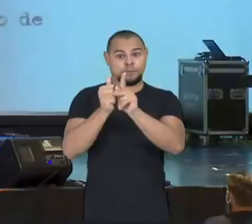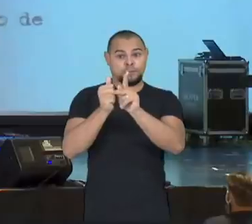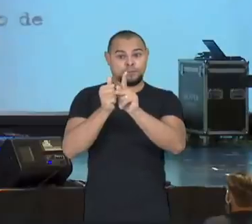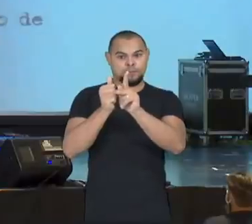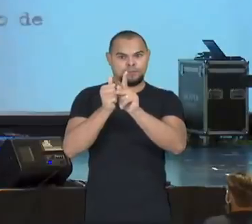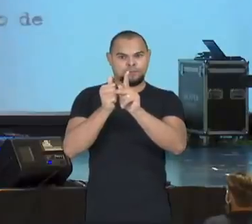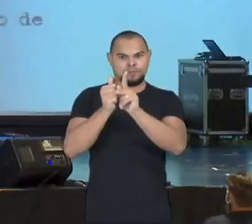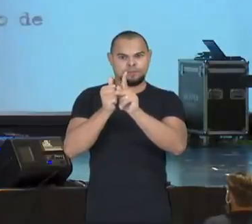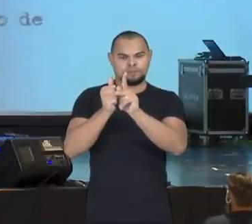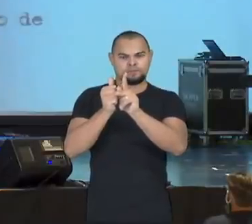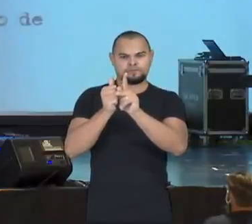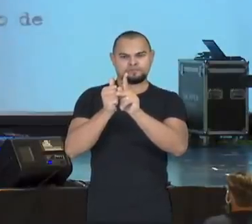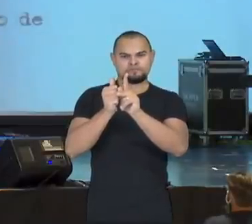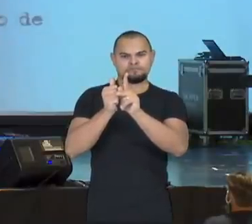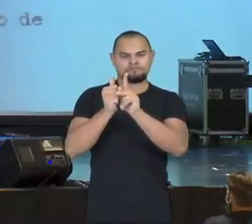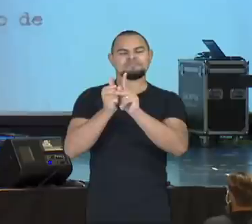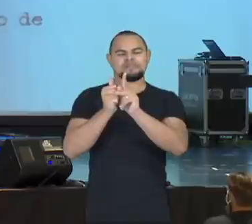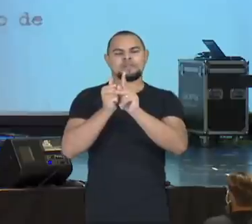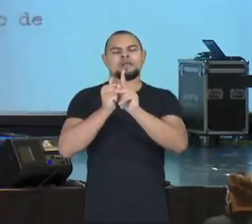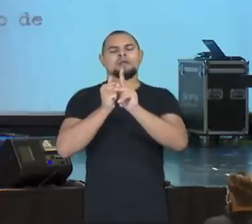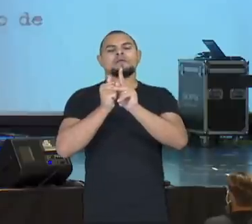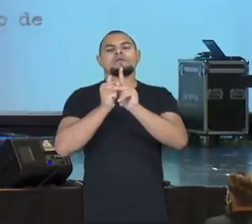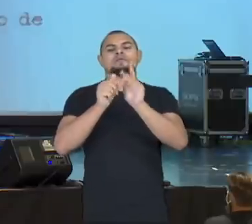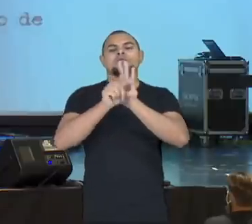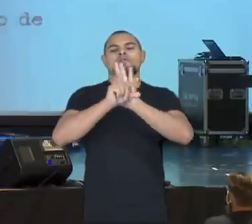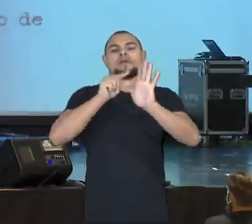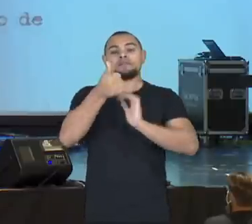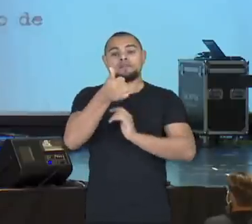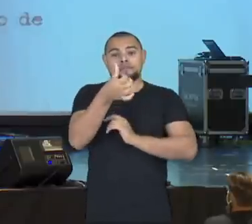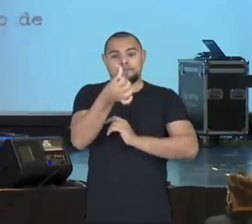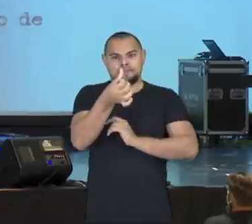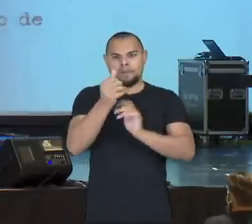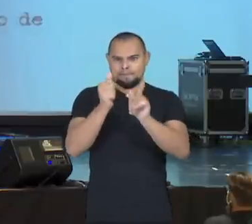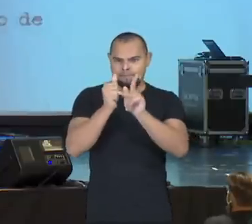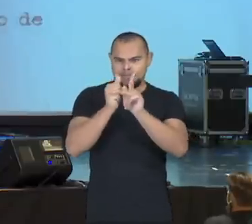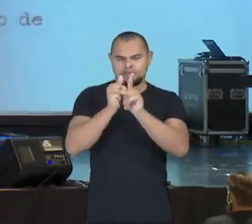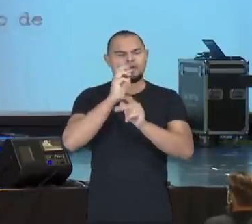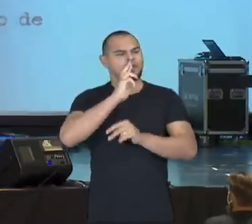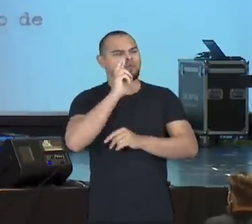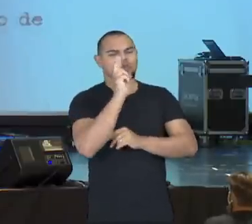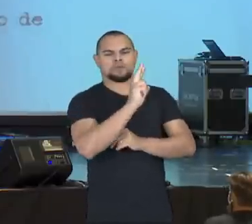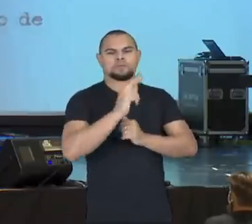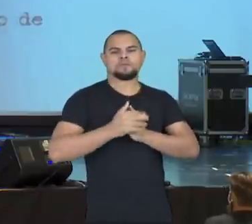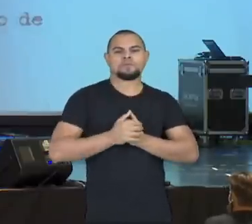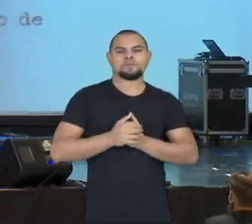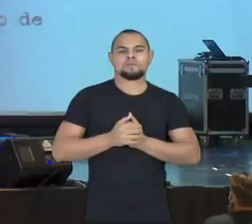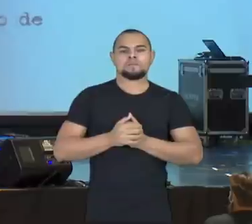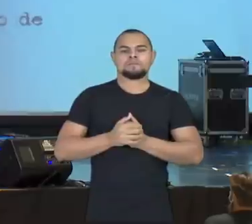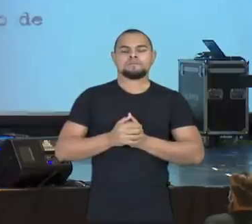e depois daquelas respostas ele diz no verso 16, Simão Pedro, Jesus viu que